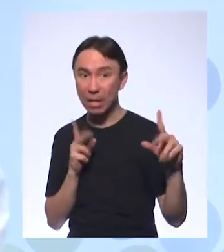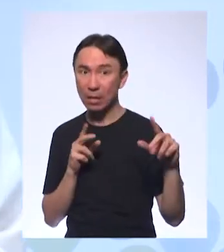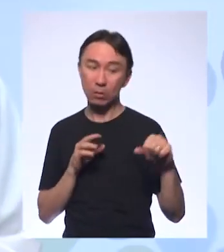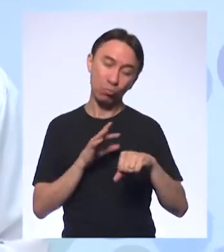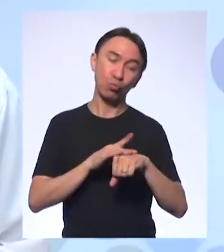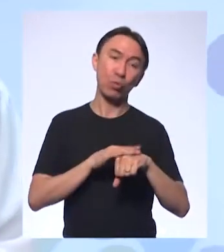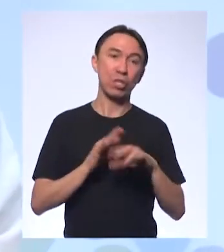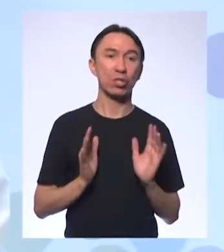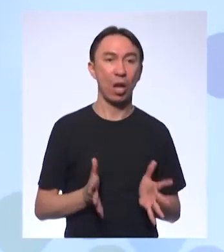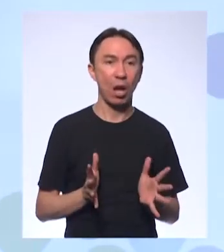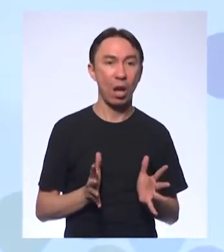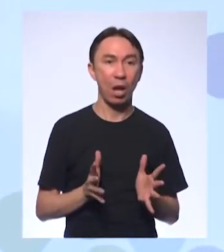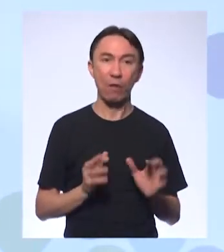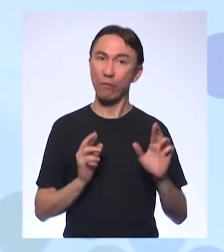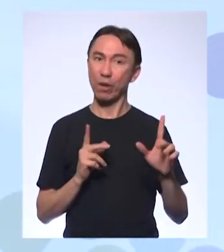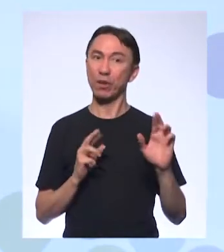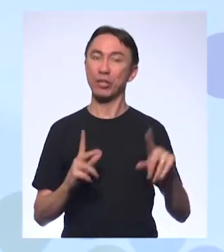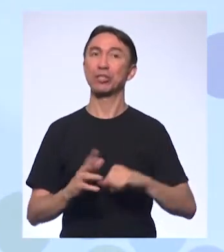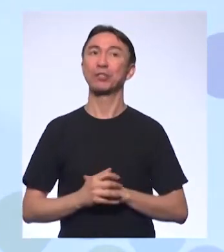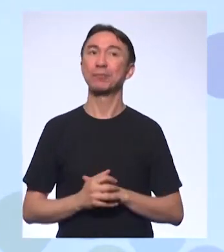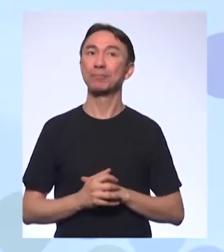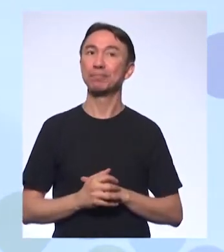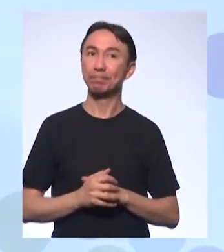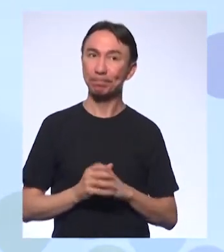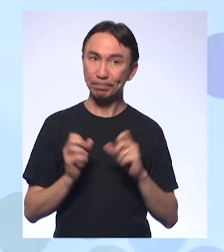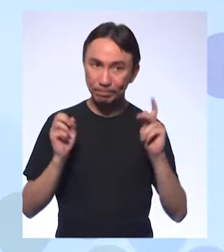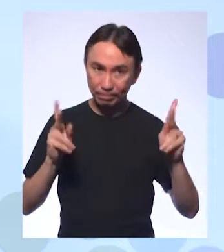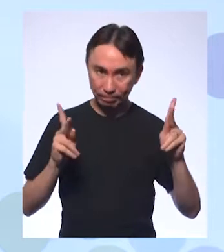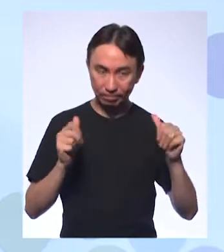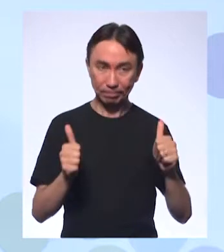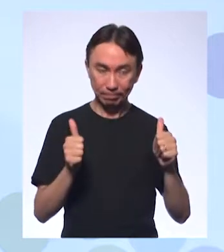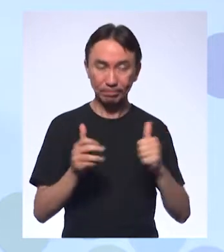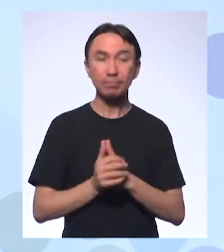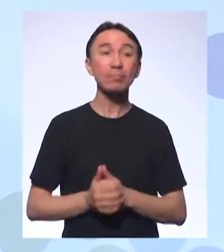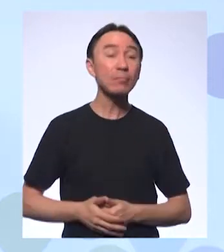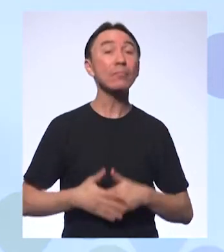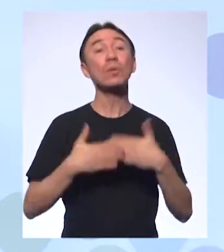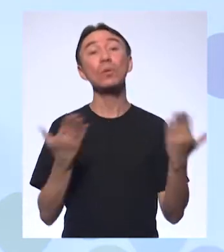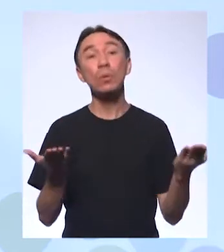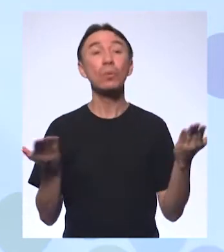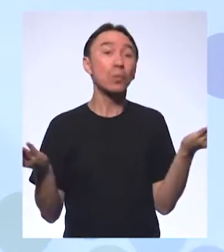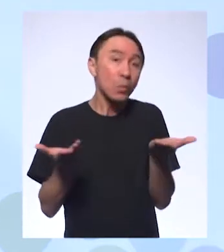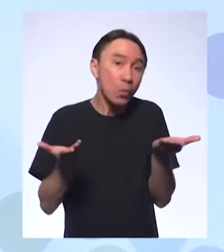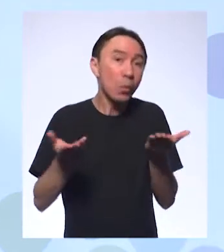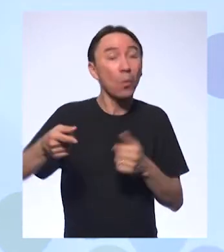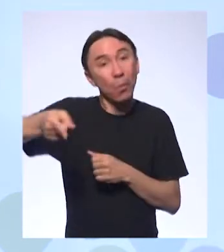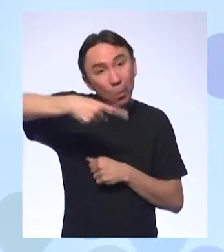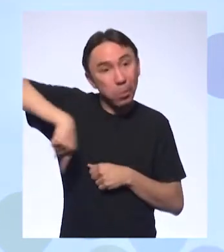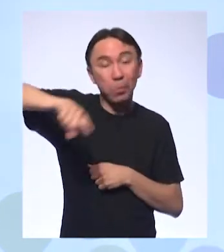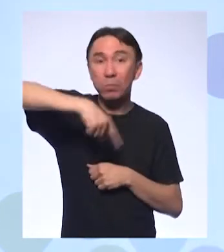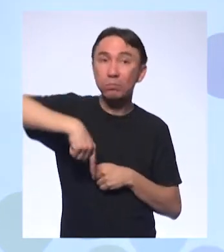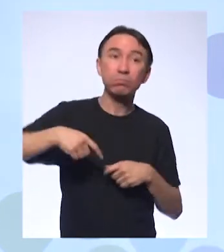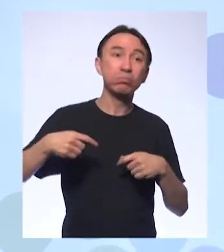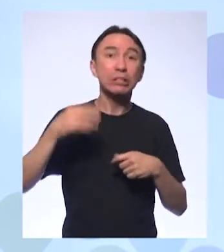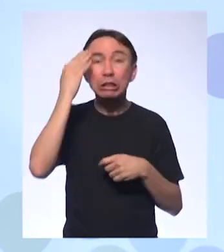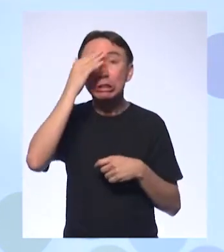Bom, e aí a gente precisa entender o seguinte, que